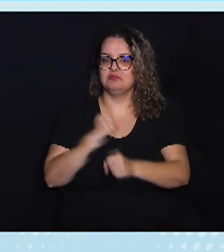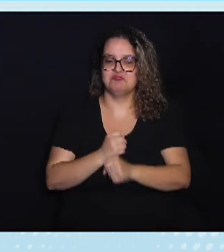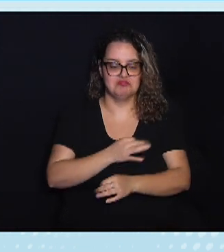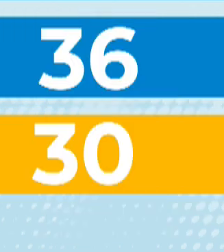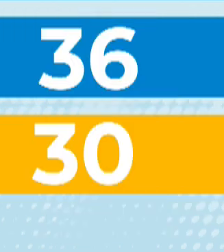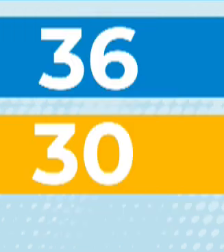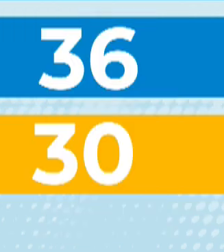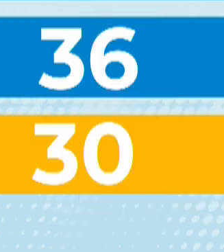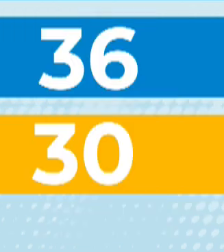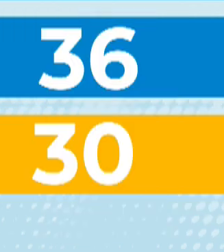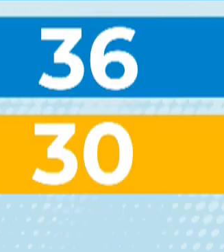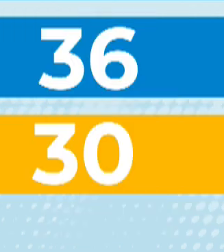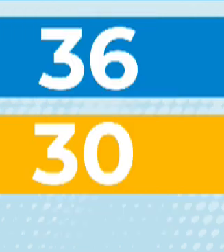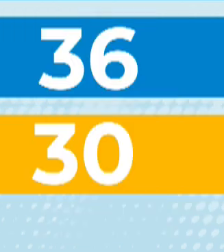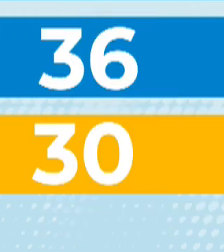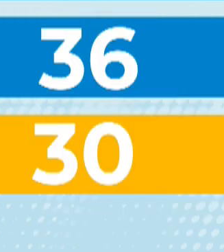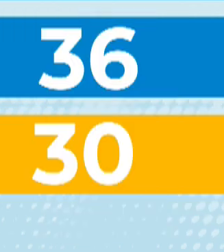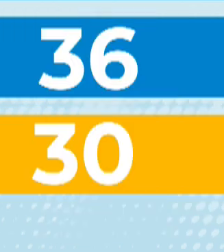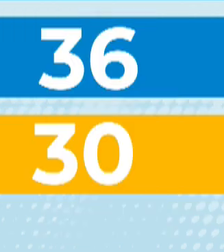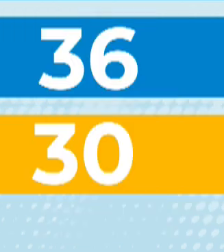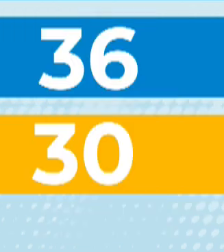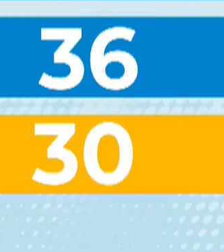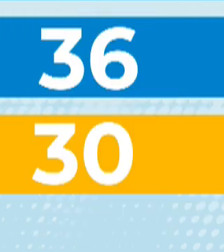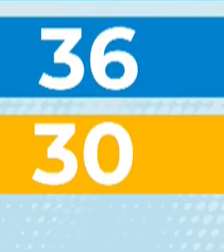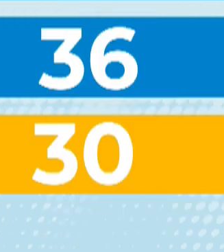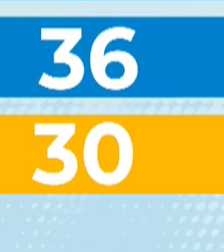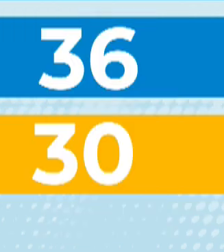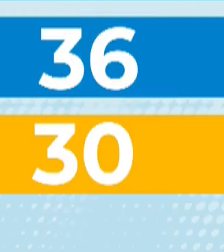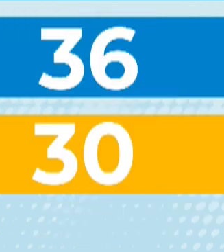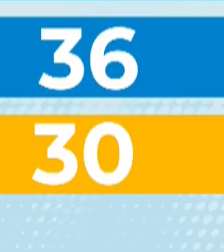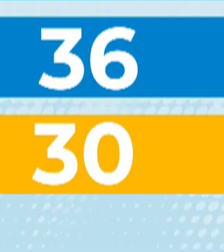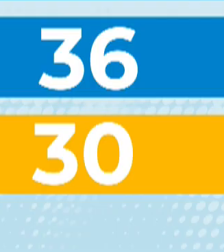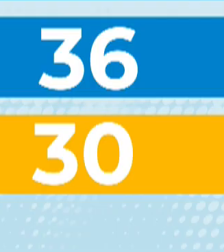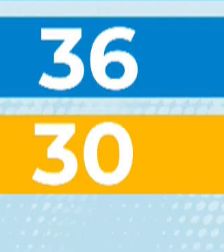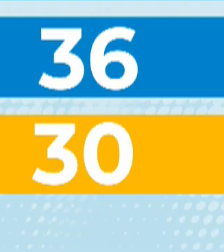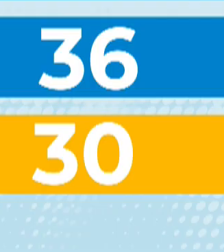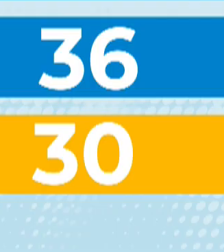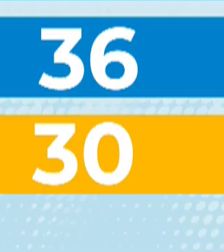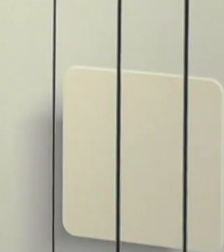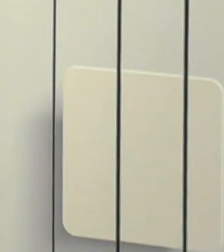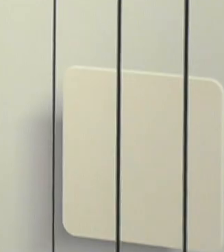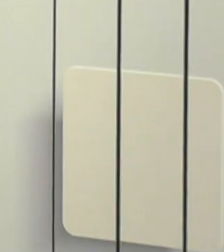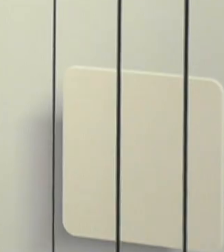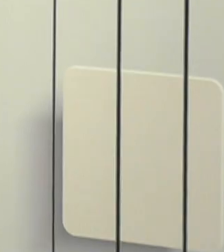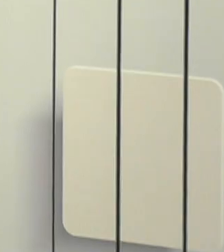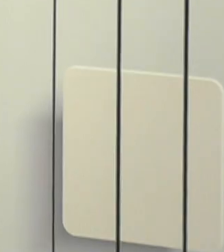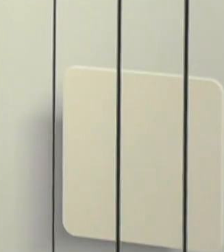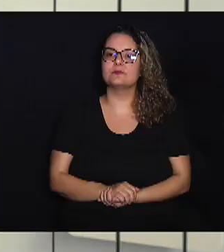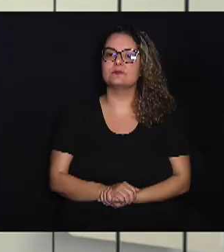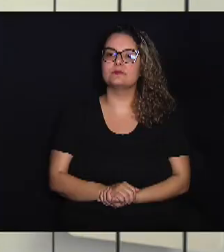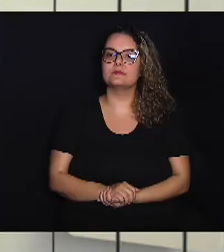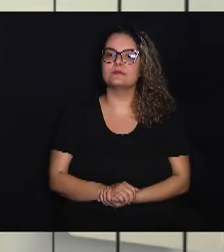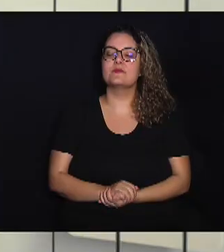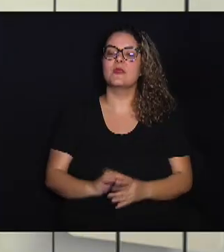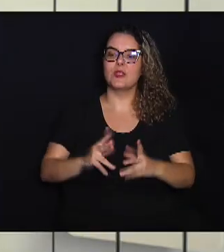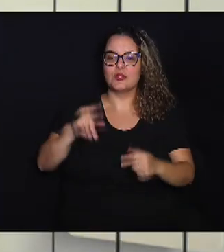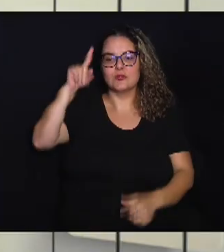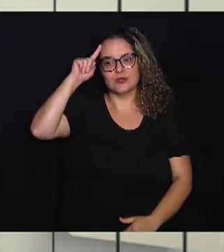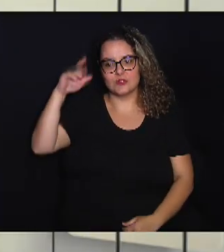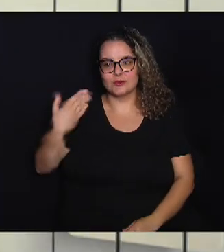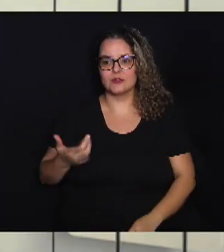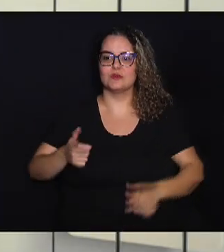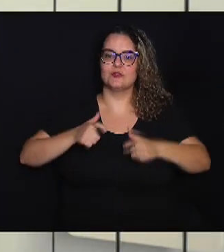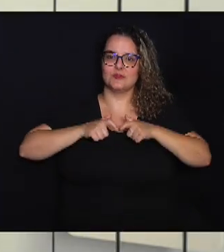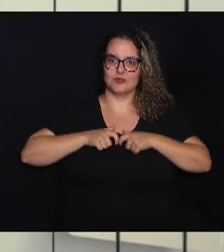rendimento, então, dos nossos atletas, e a gente segue acompanhando aqui o desempenho, informando aqui todos os dias sobre as